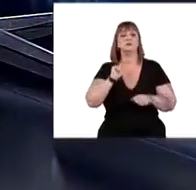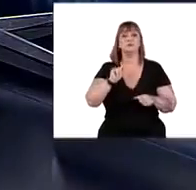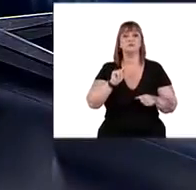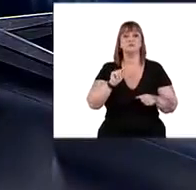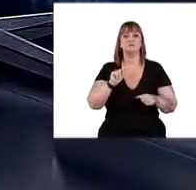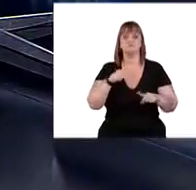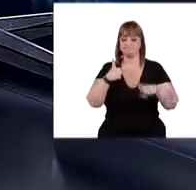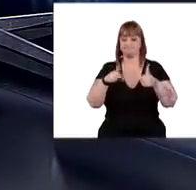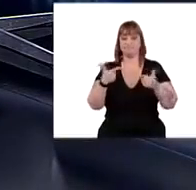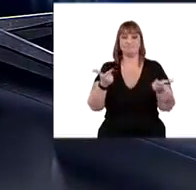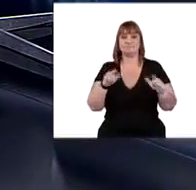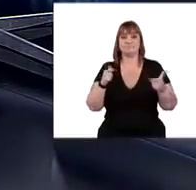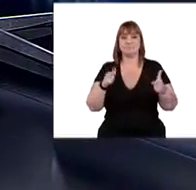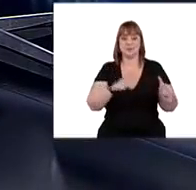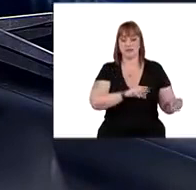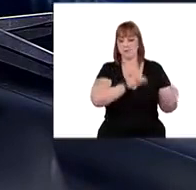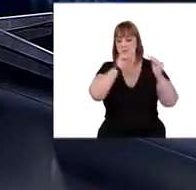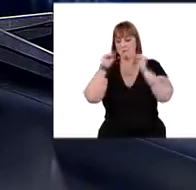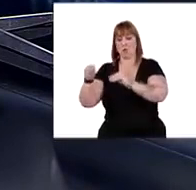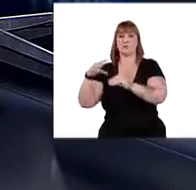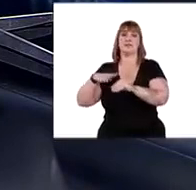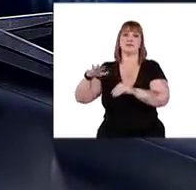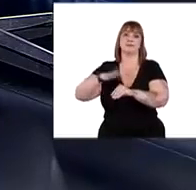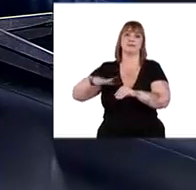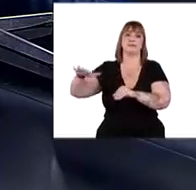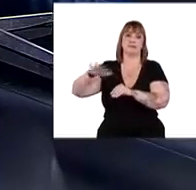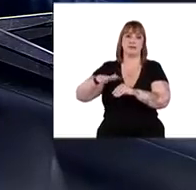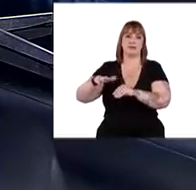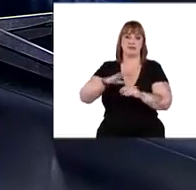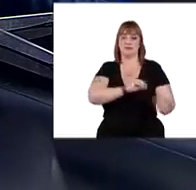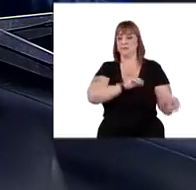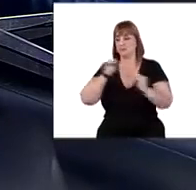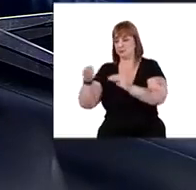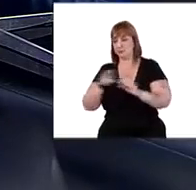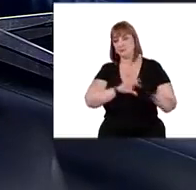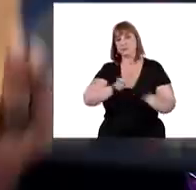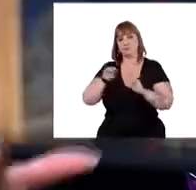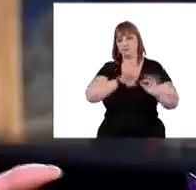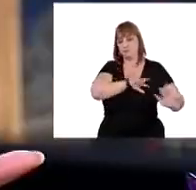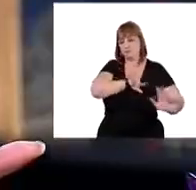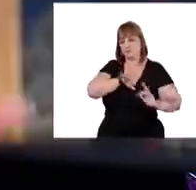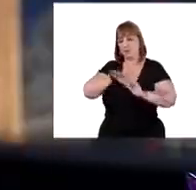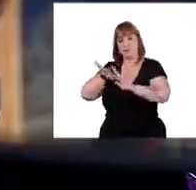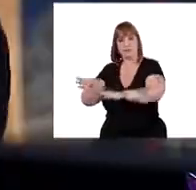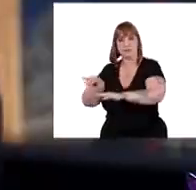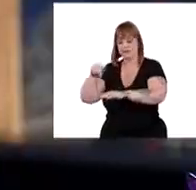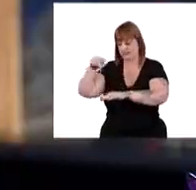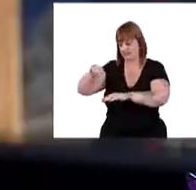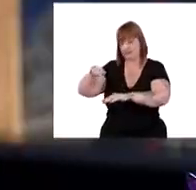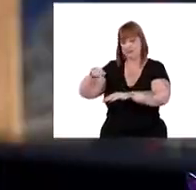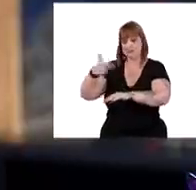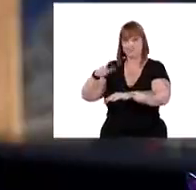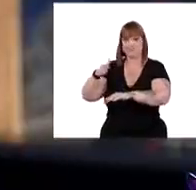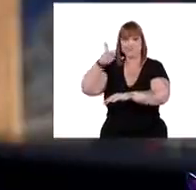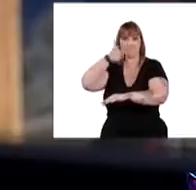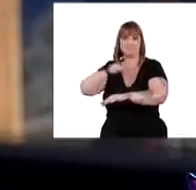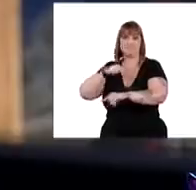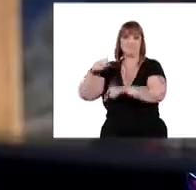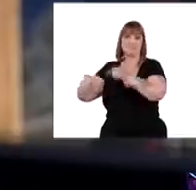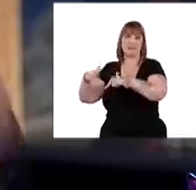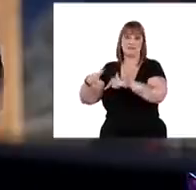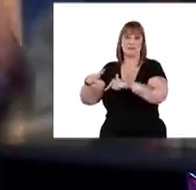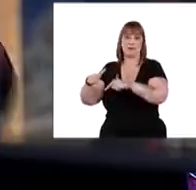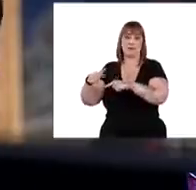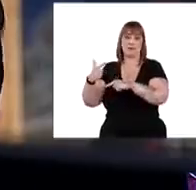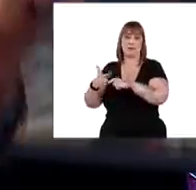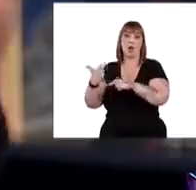trabalho. Eles acabam vindo para a cidade. Então, continua vindo muita gente para a cidade, chega aqui, o mercado não absorve, porque são pessoas que